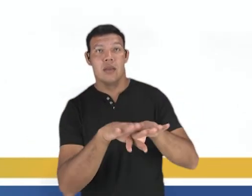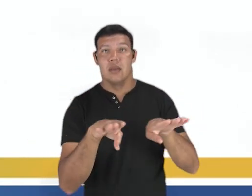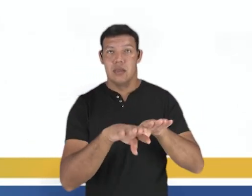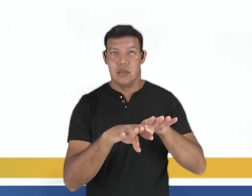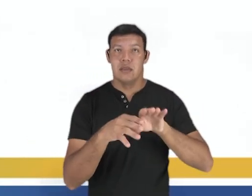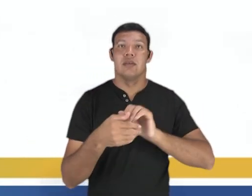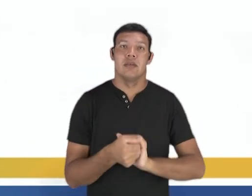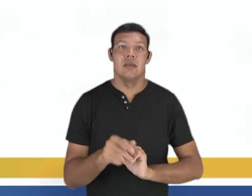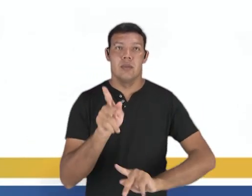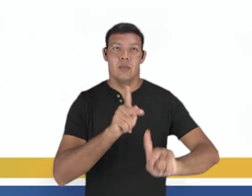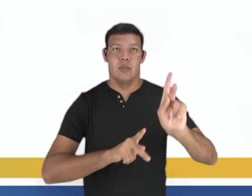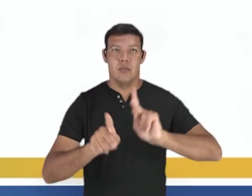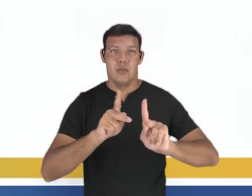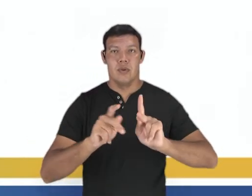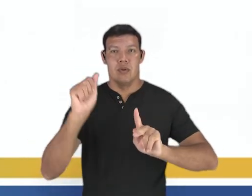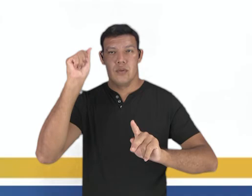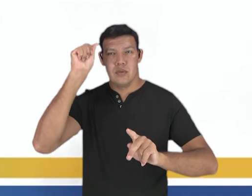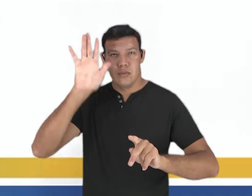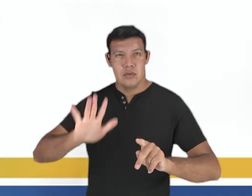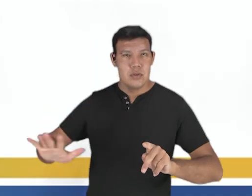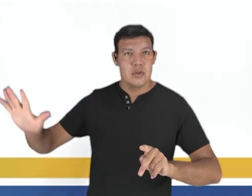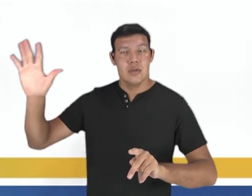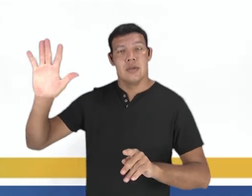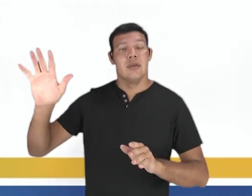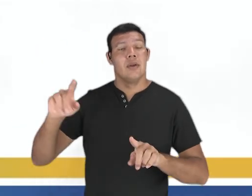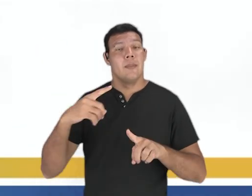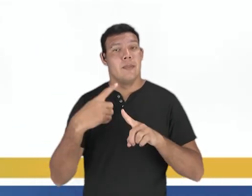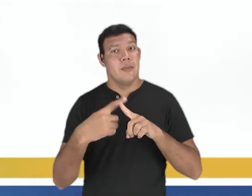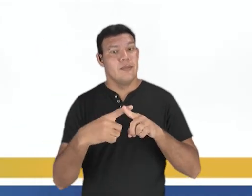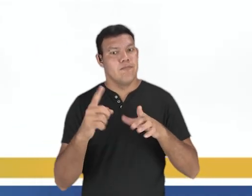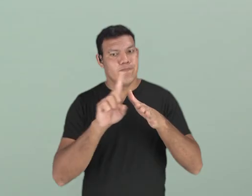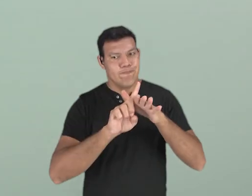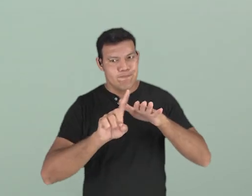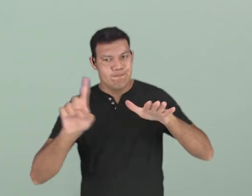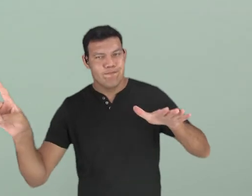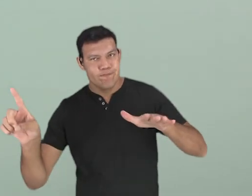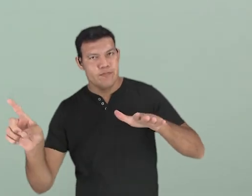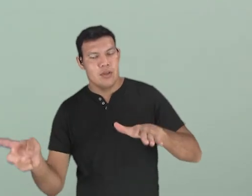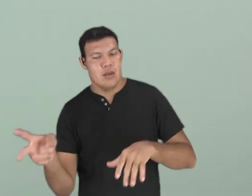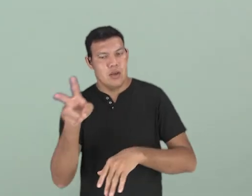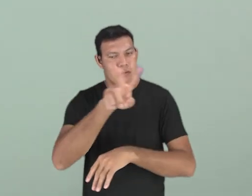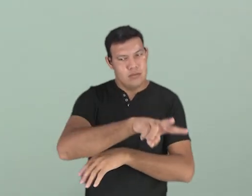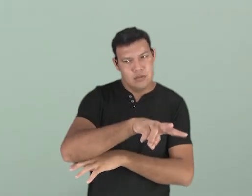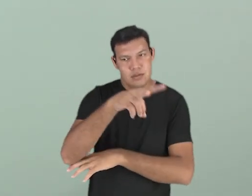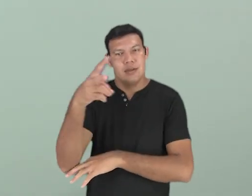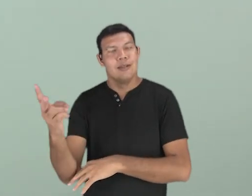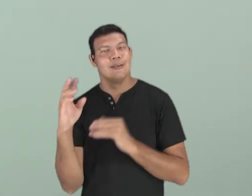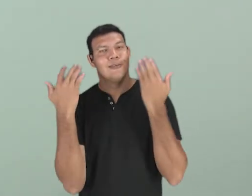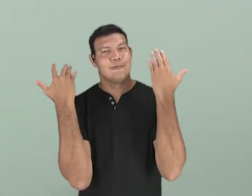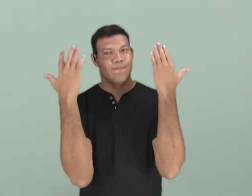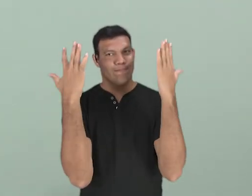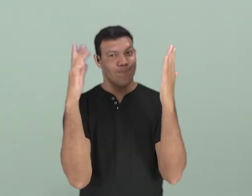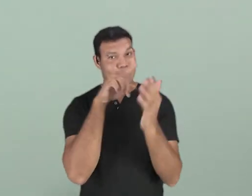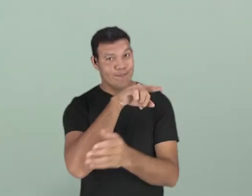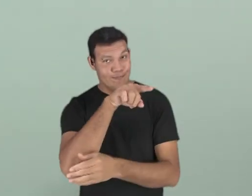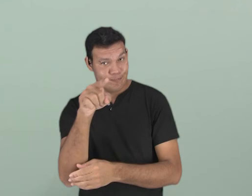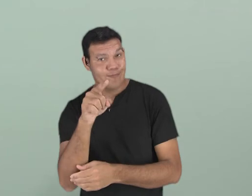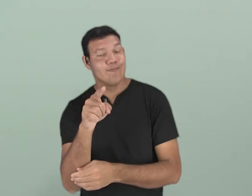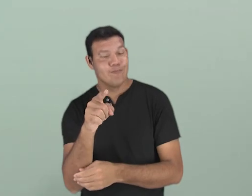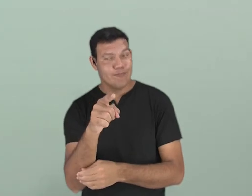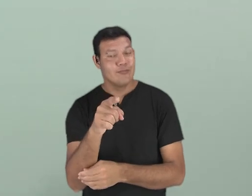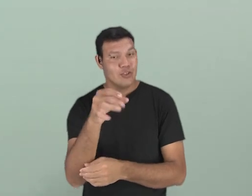que necessariamente abarca uma exclusão um do outro. Ok? Parabéns mais uma vez para você que